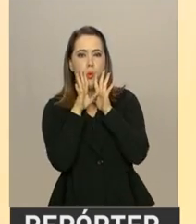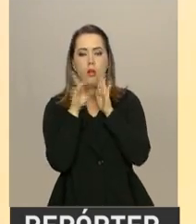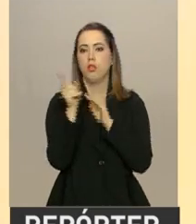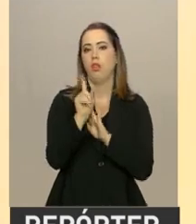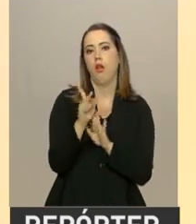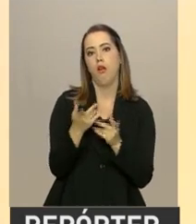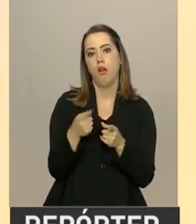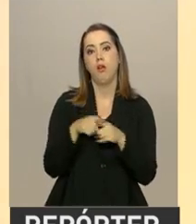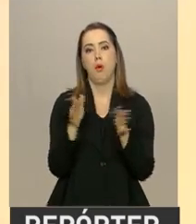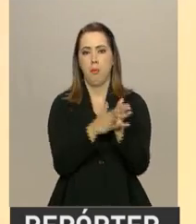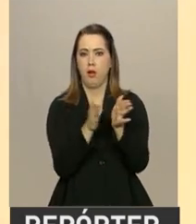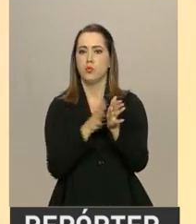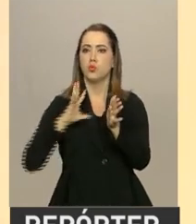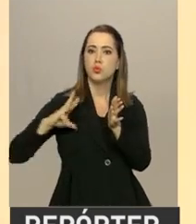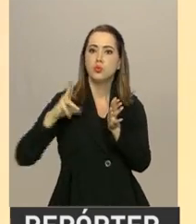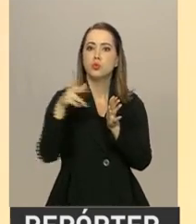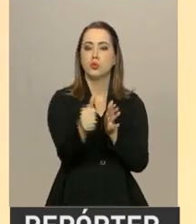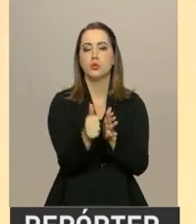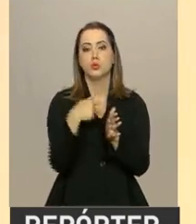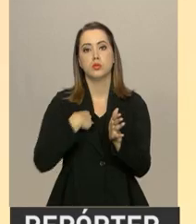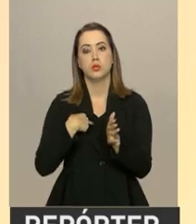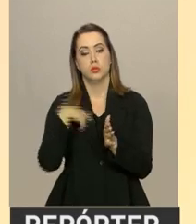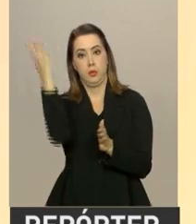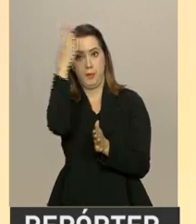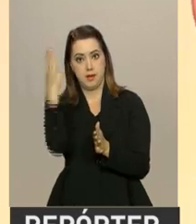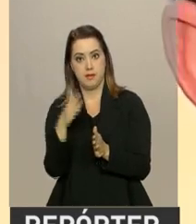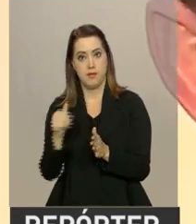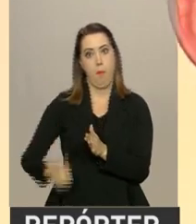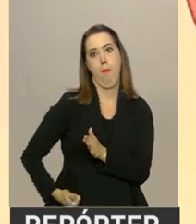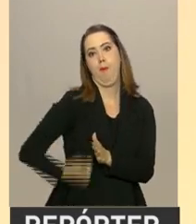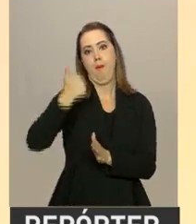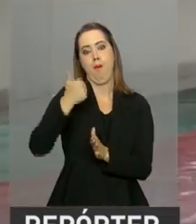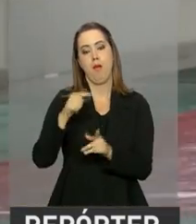gente aplaudisse todo mundo, atletas brasileiros, talvez com mais ênfase, claro, são os nossos